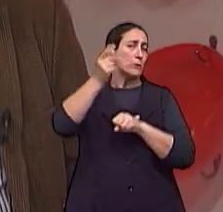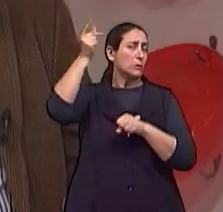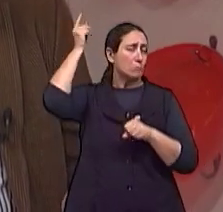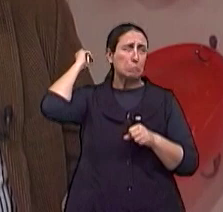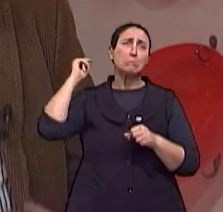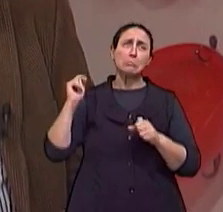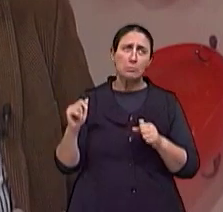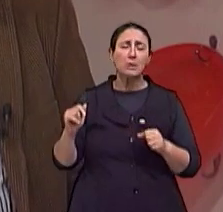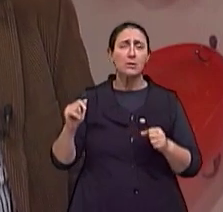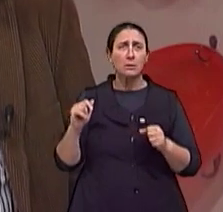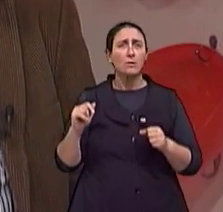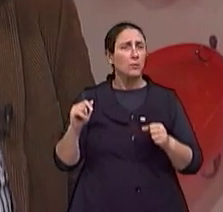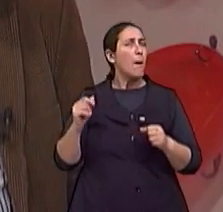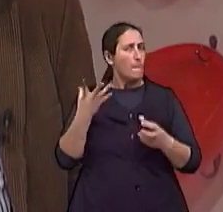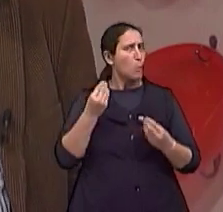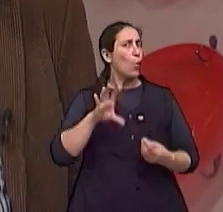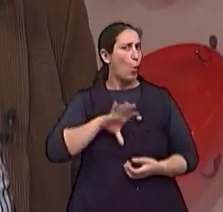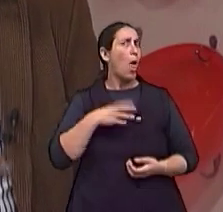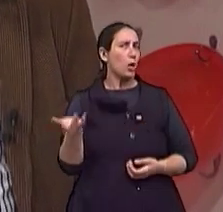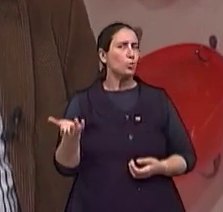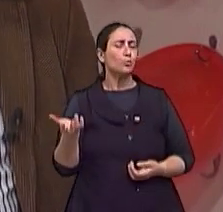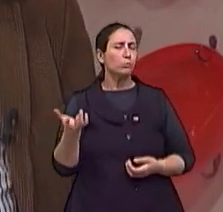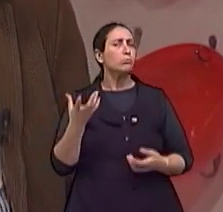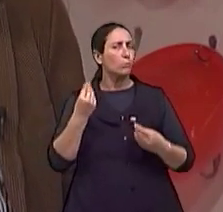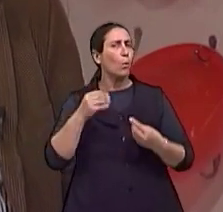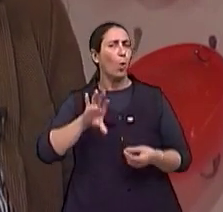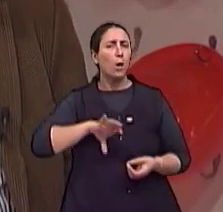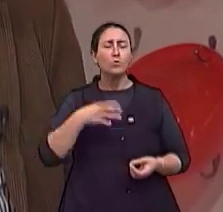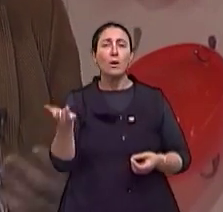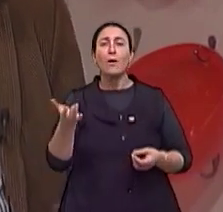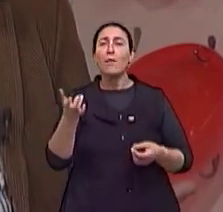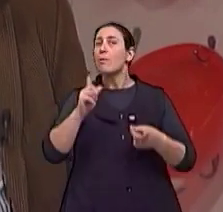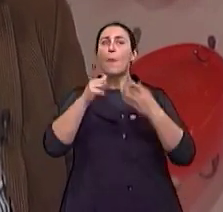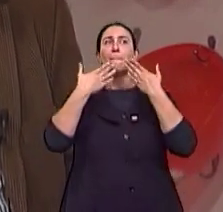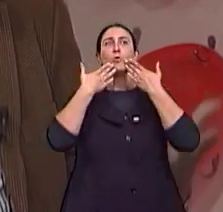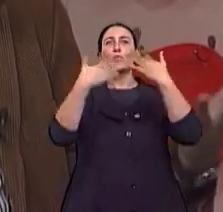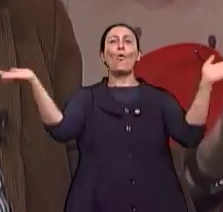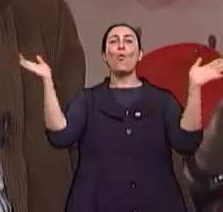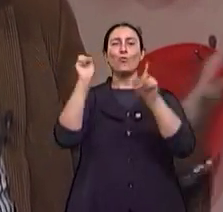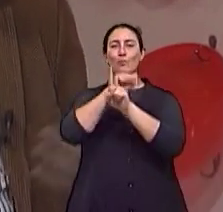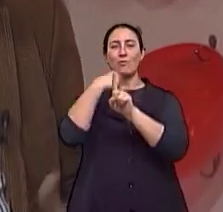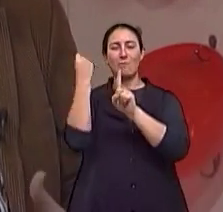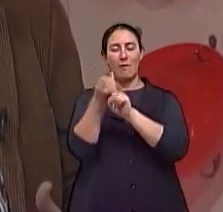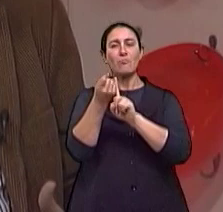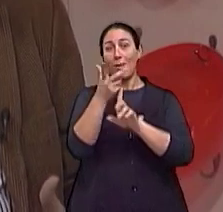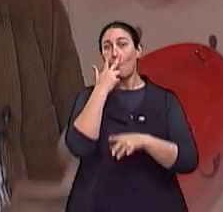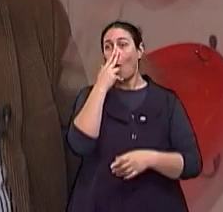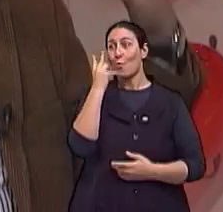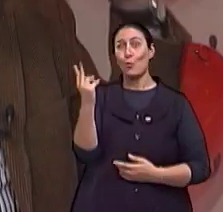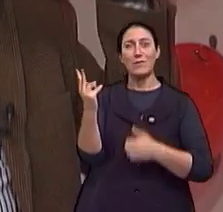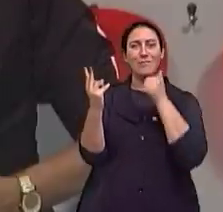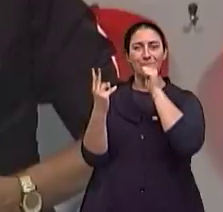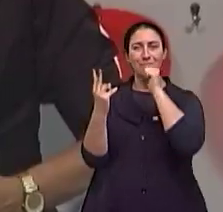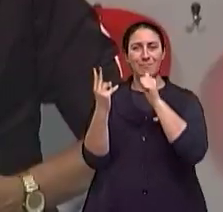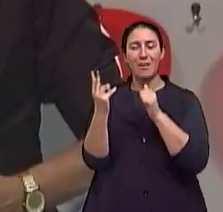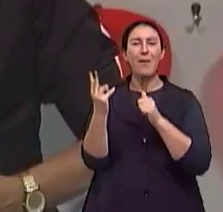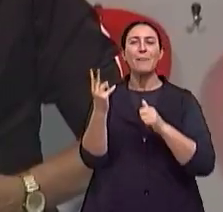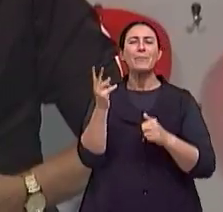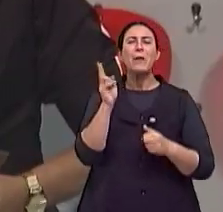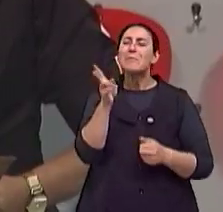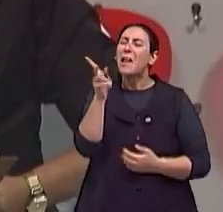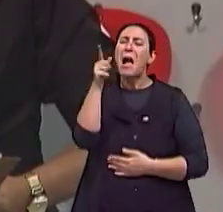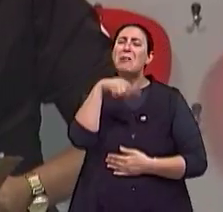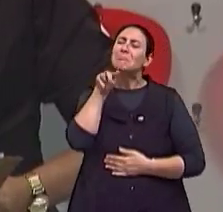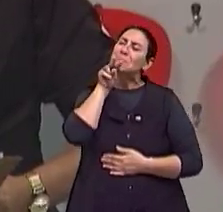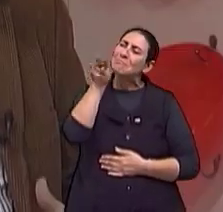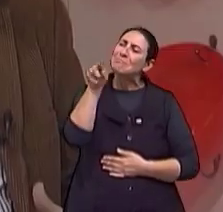atrás, é muito corajoso, mesmo que não tenha feito isso perante a sociedade, né? Como o caso dessas, né? Daquela tia